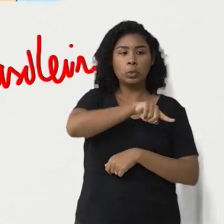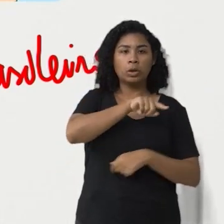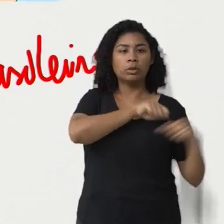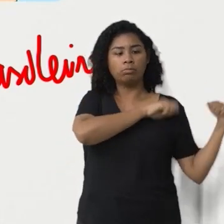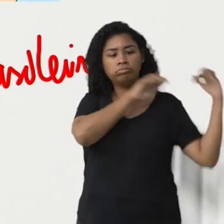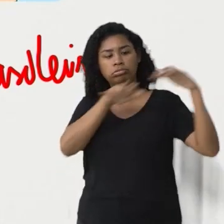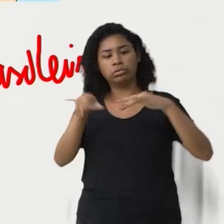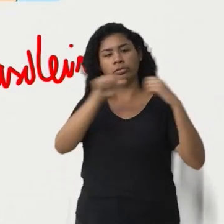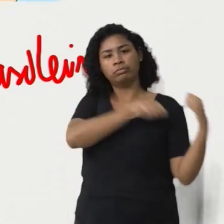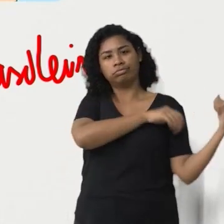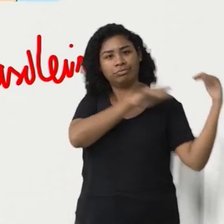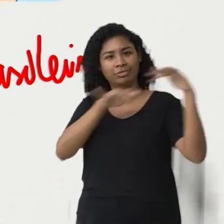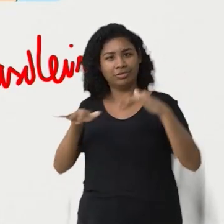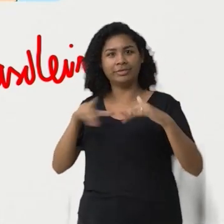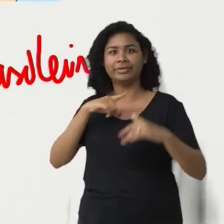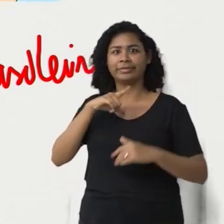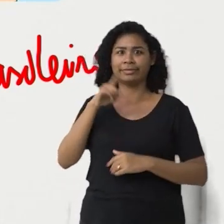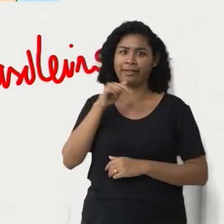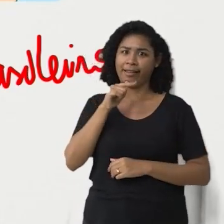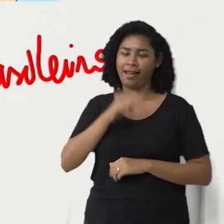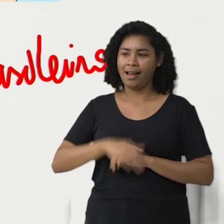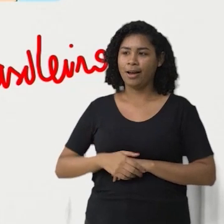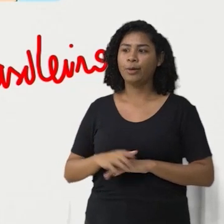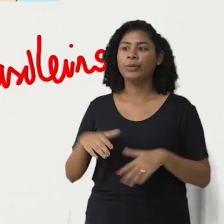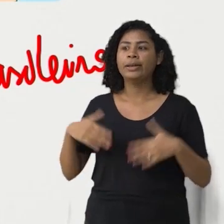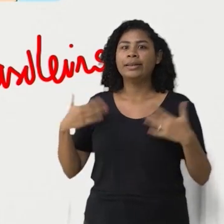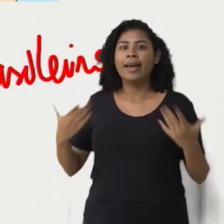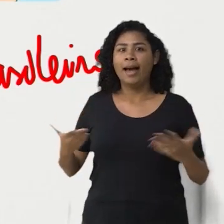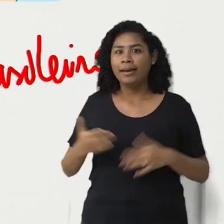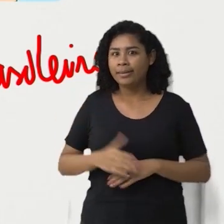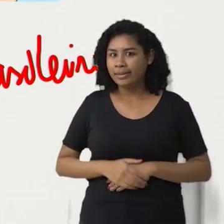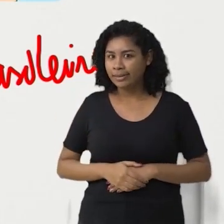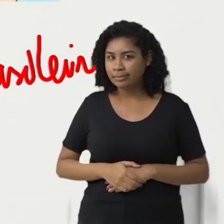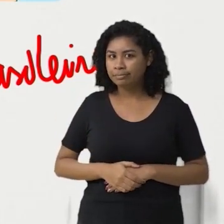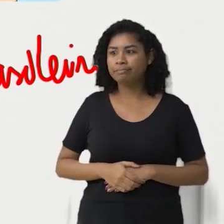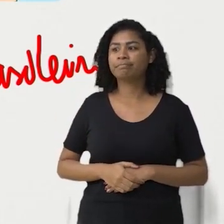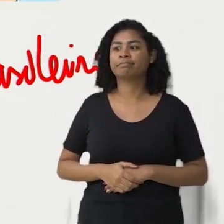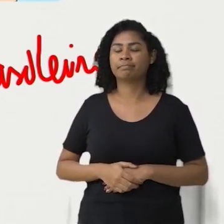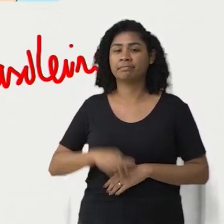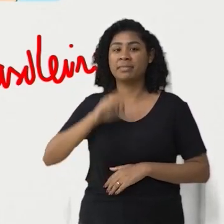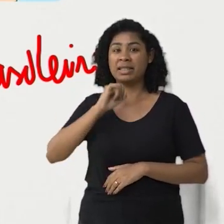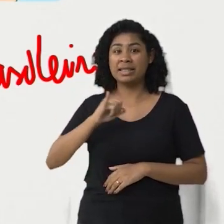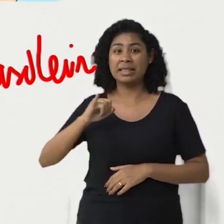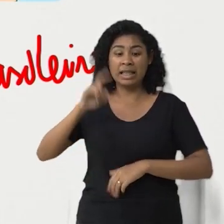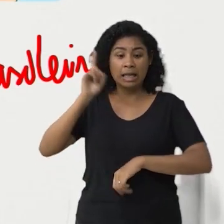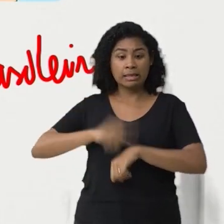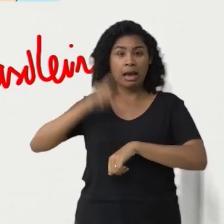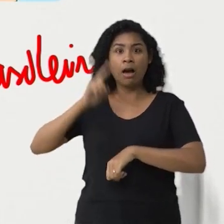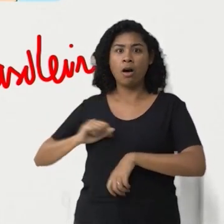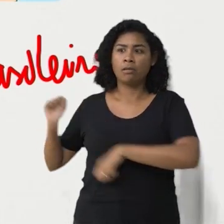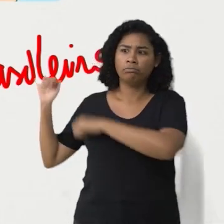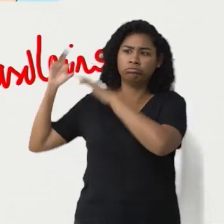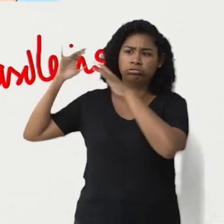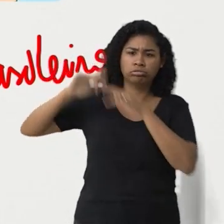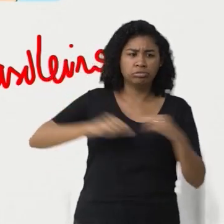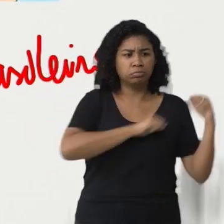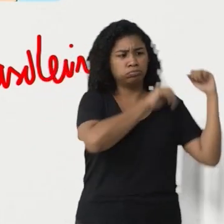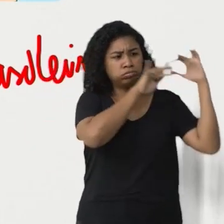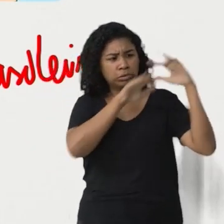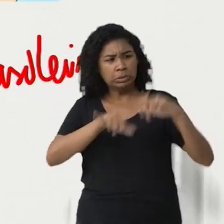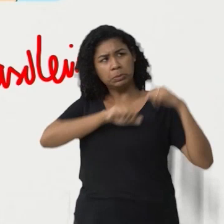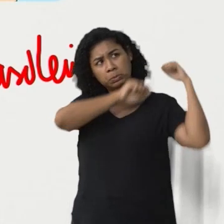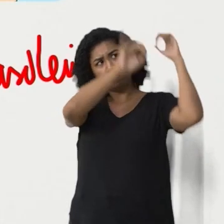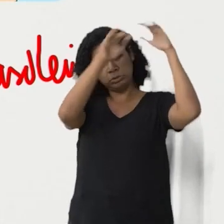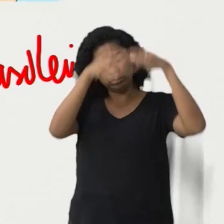E vocês podem imaginar quando tudo isso se encontra, que acaba formando